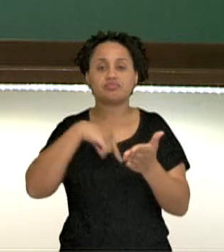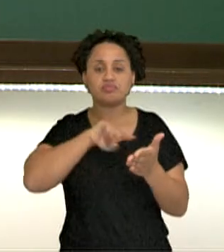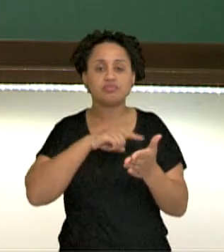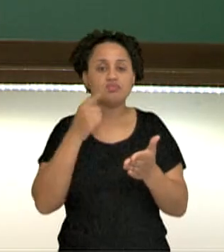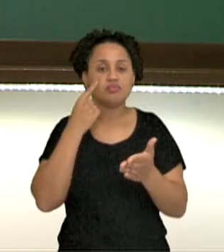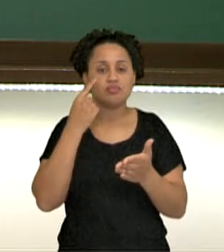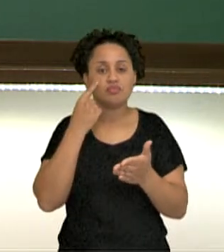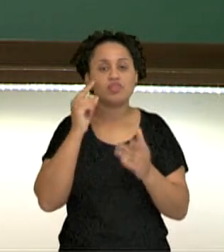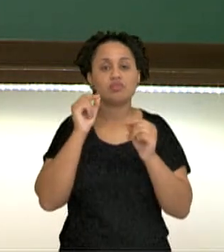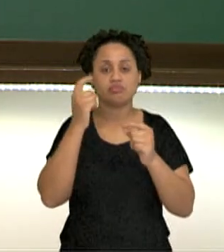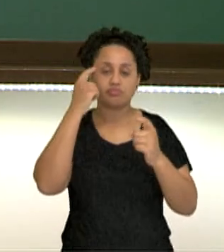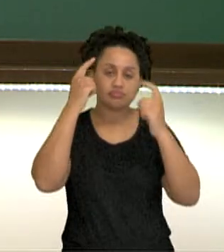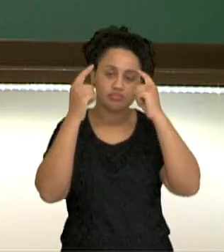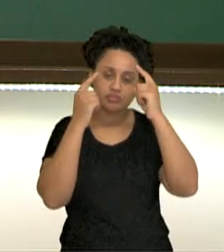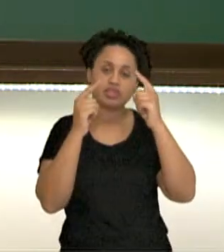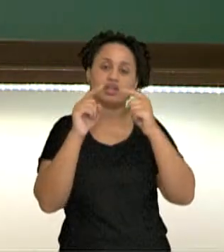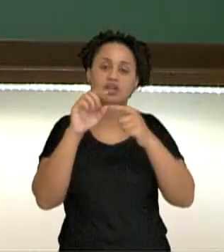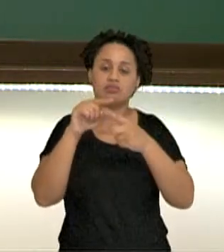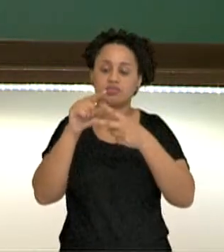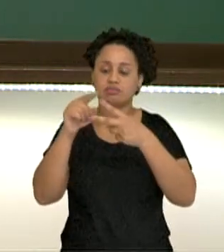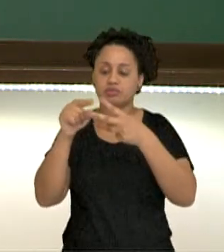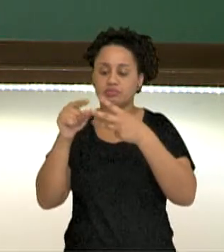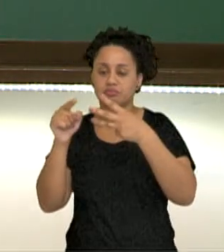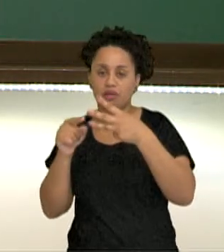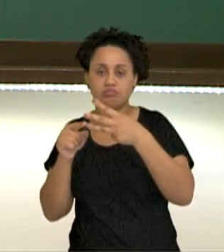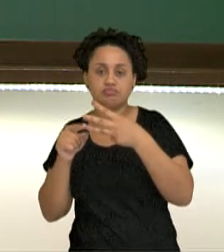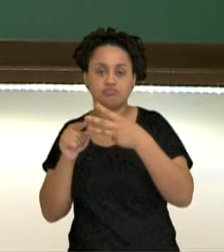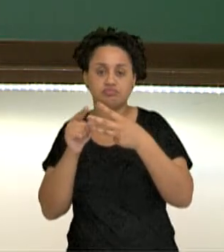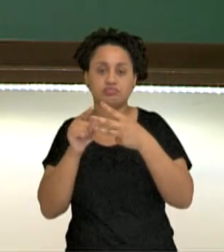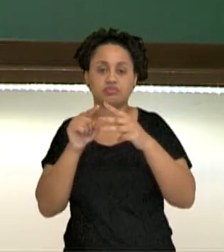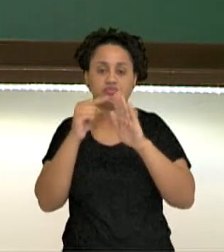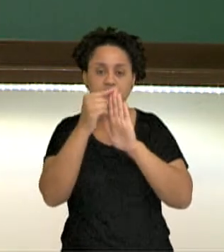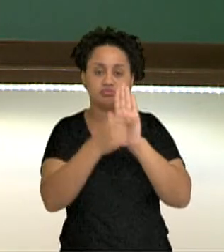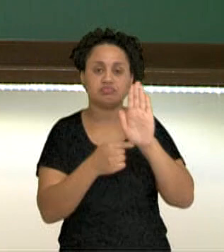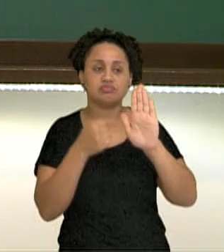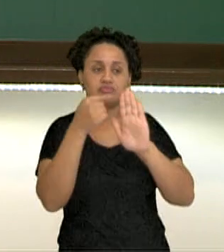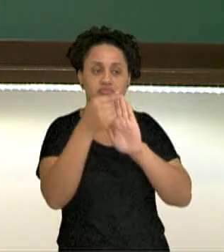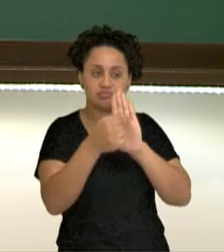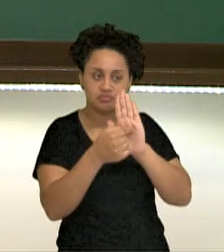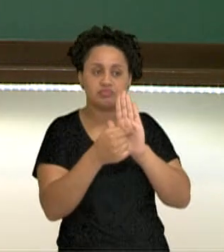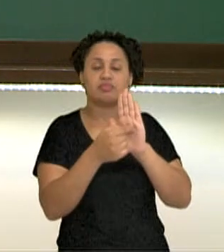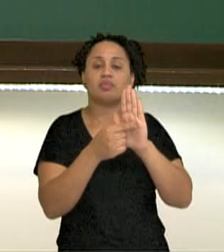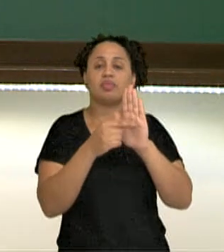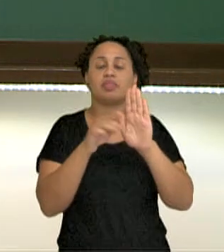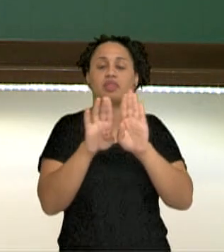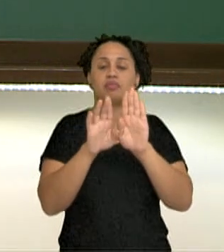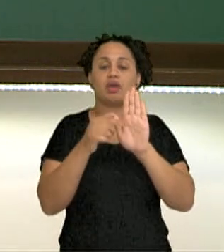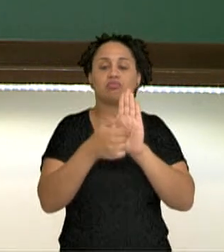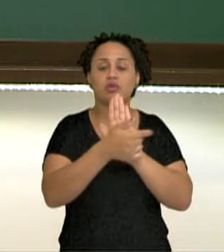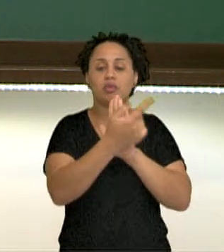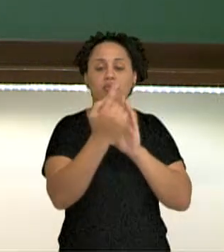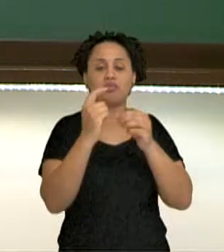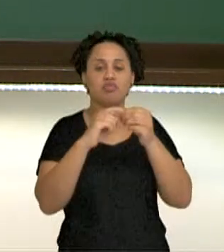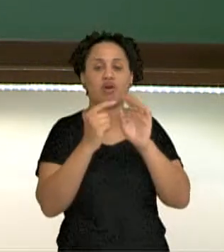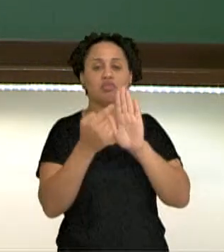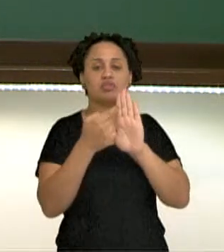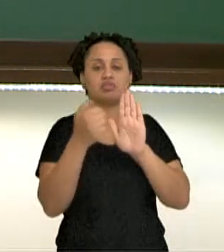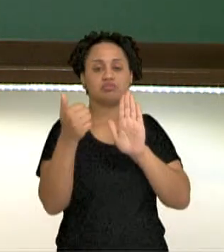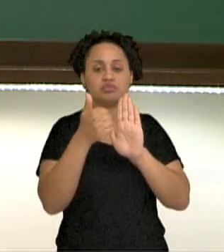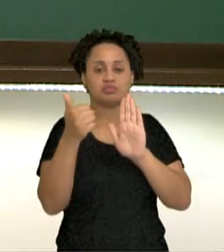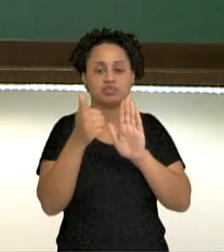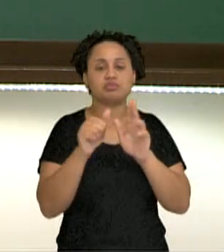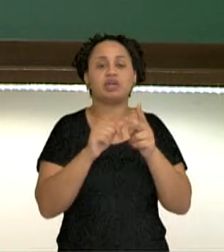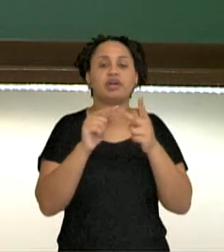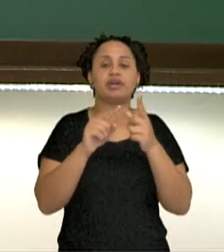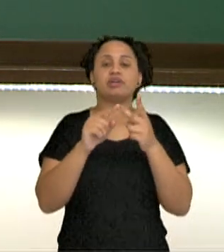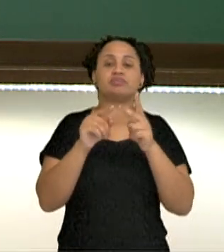ideias de relações de seno, cosseno e tangente na circunferência trigonométrica, com redução ao primeiro quadrante, primeira determinação,